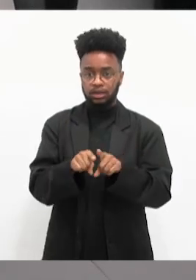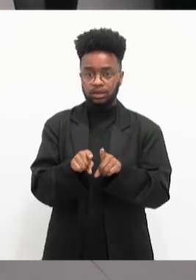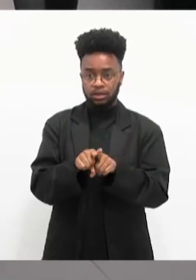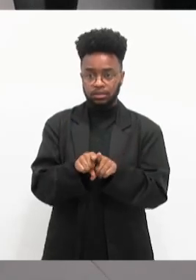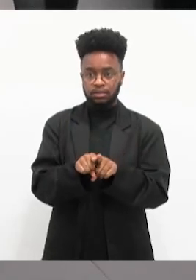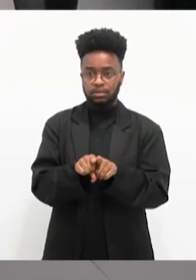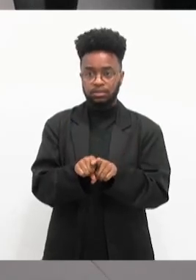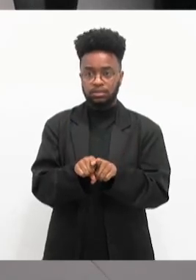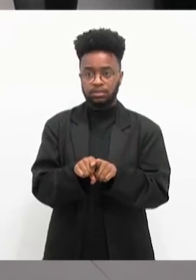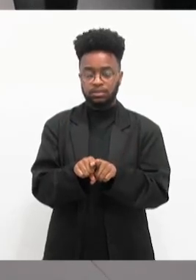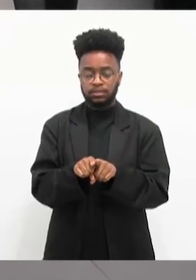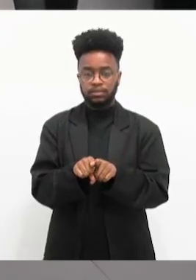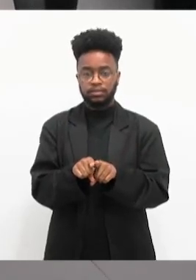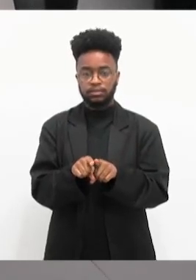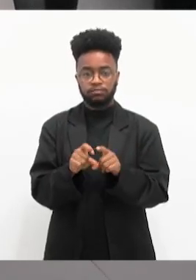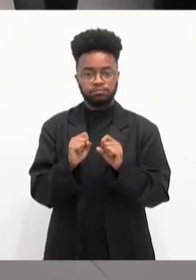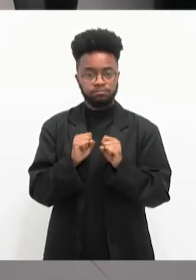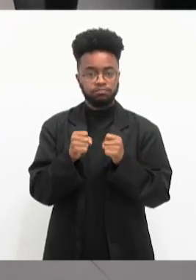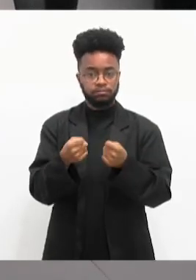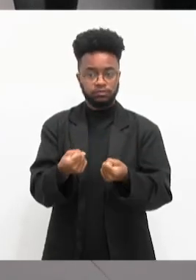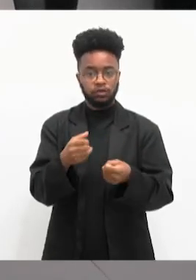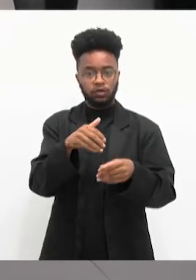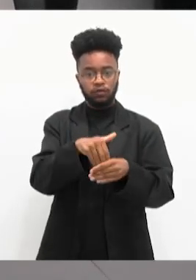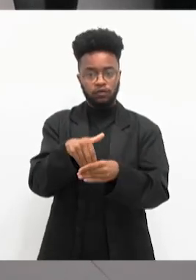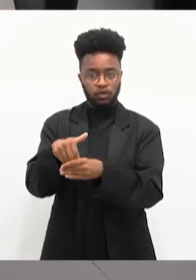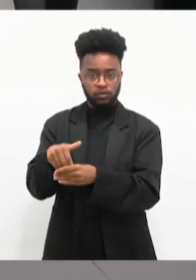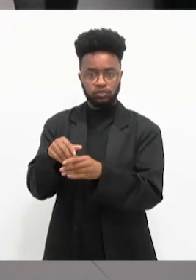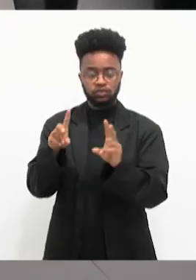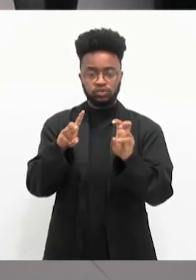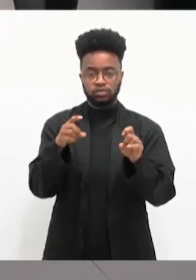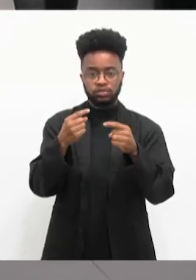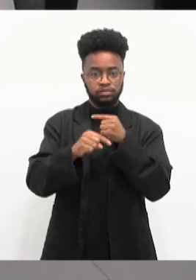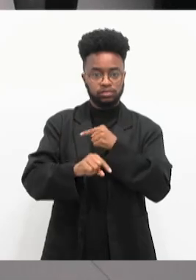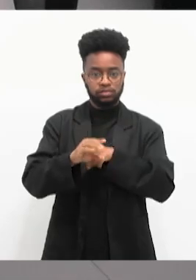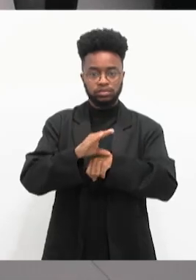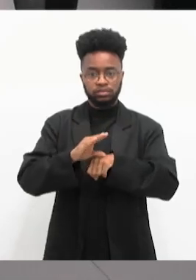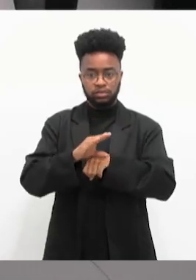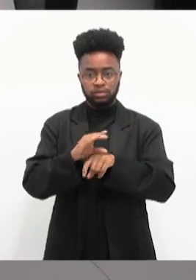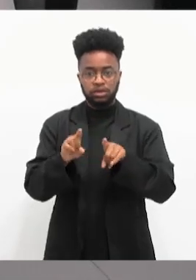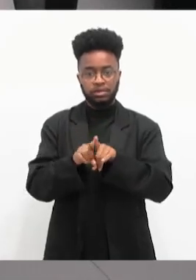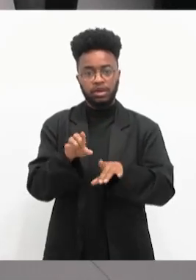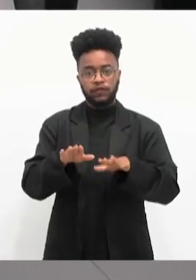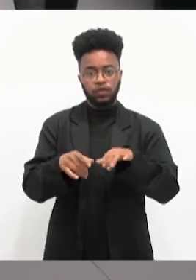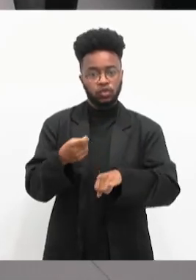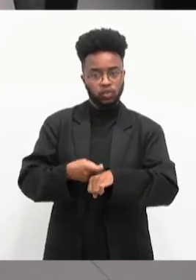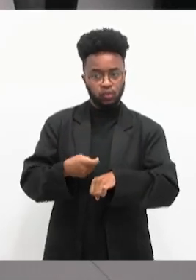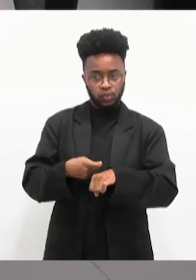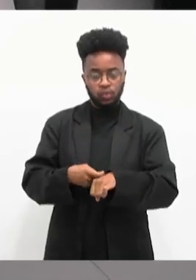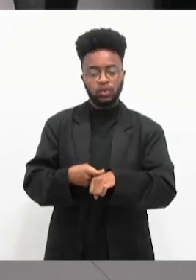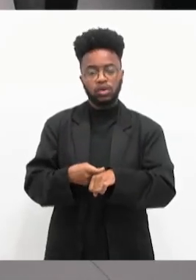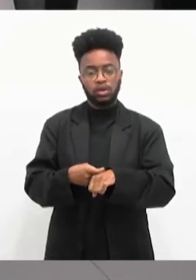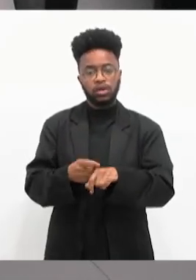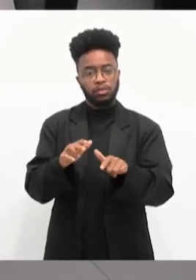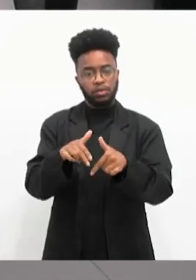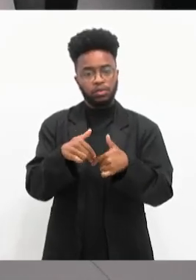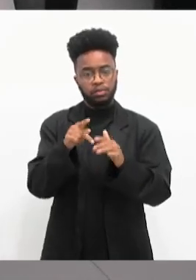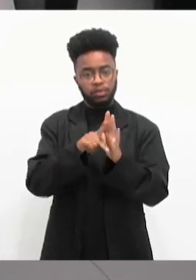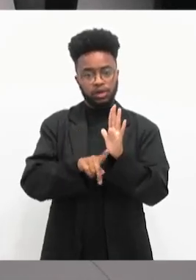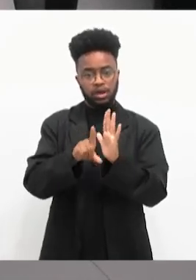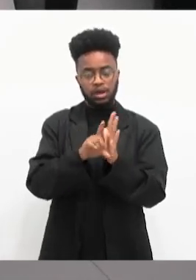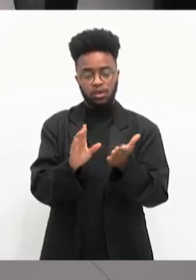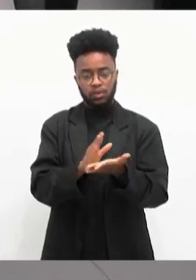volume de votos aqui pela inconstitucionalidade, sendo muitas vezes duro e muitas vezes implacável com certos projetos de lei.